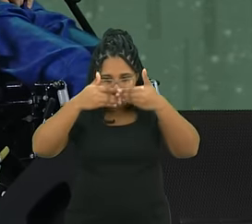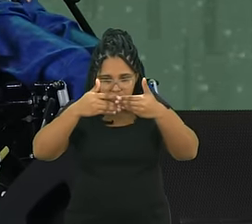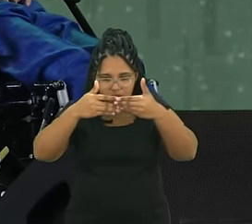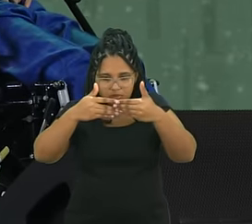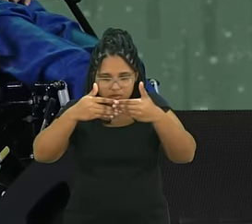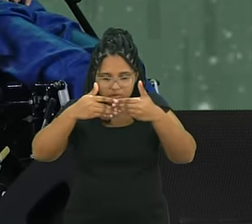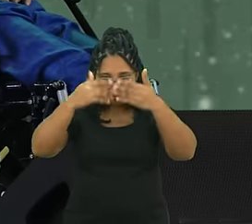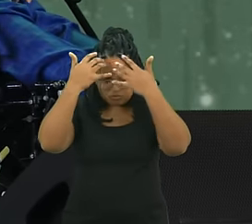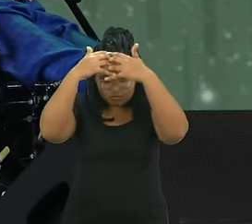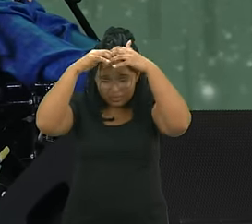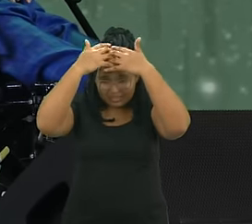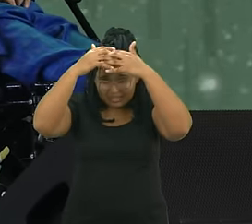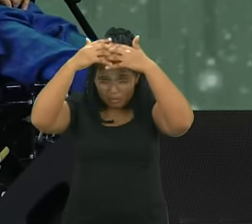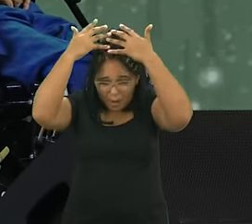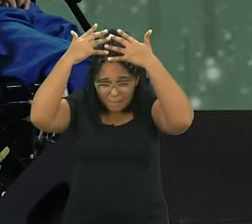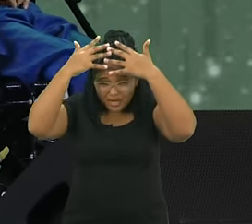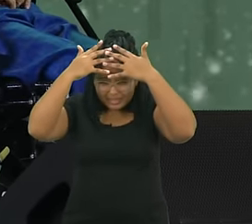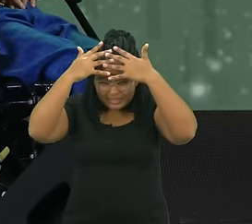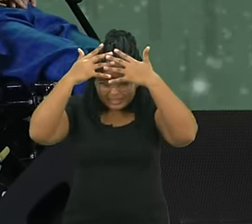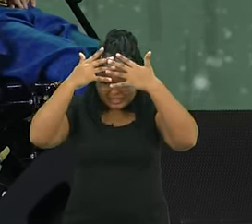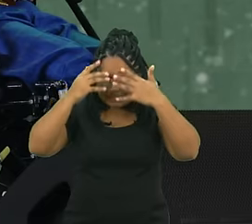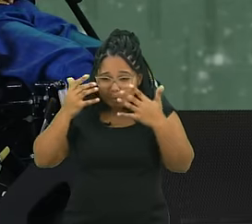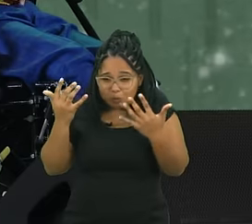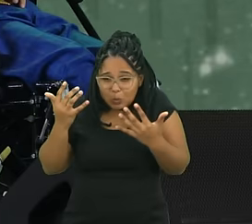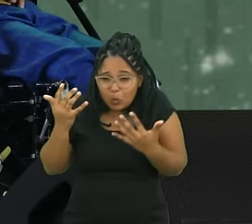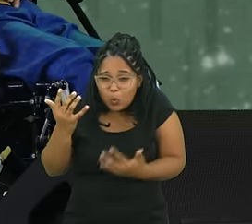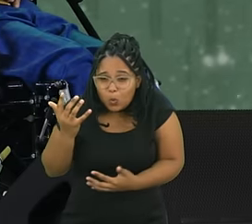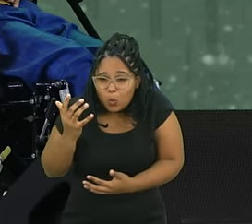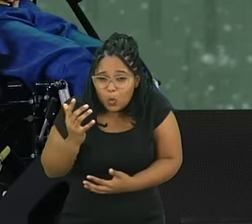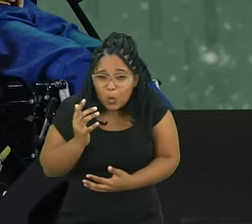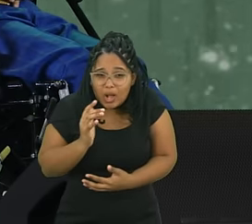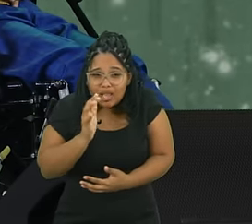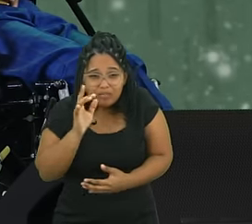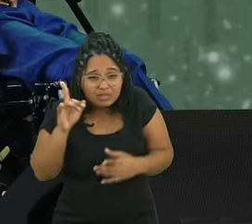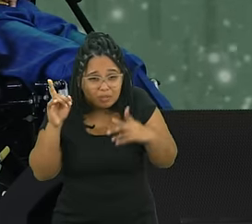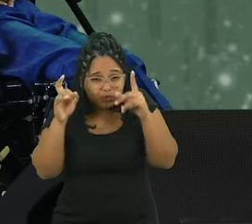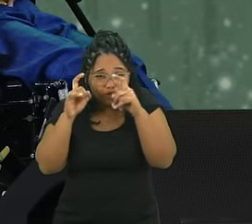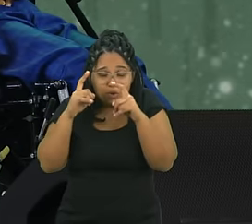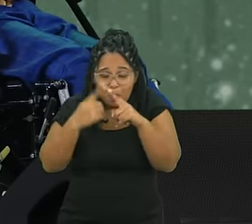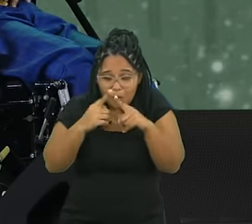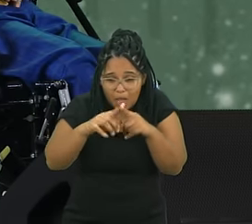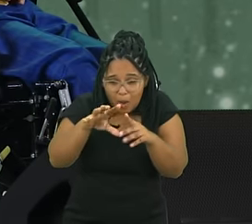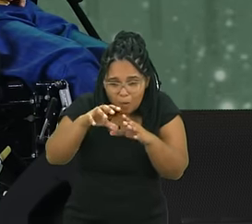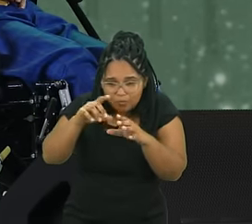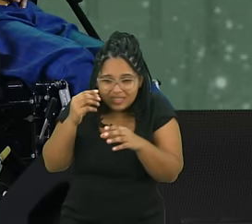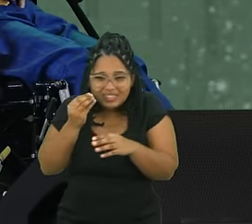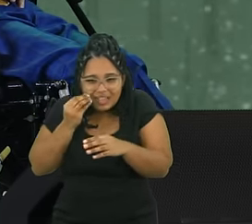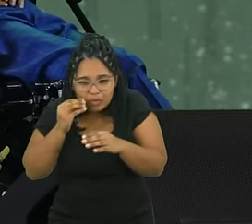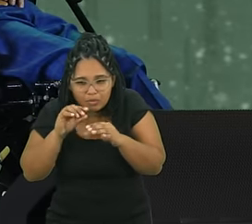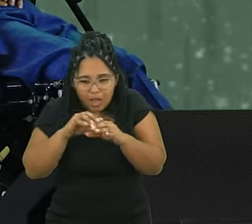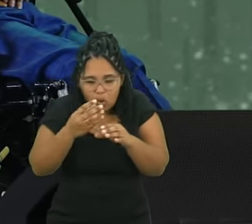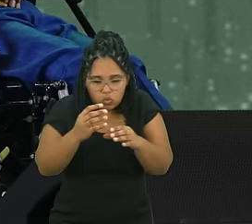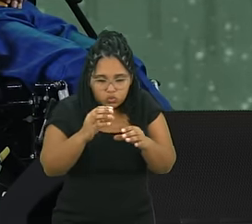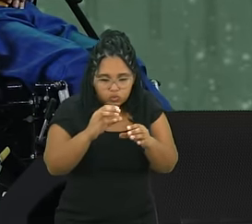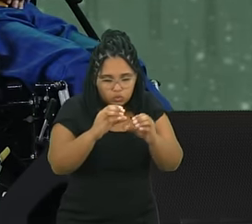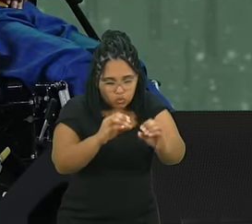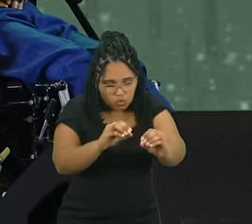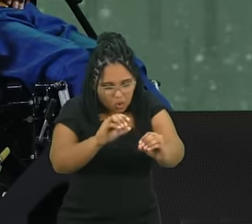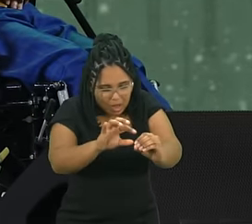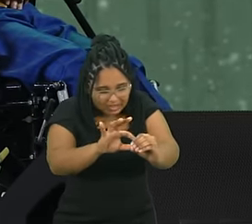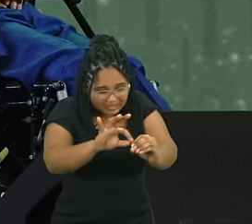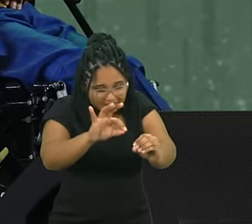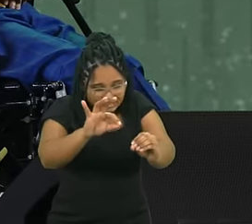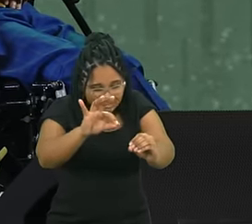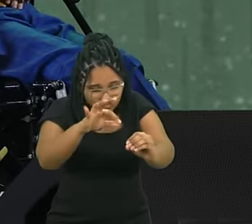tão deteriorada, está com tanto tumor, que quando eu puxo o tumor, vem todo o tronco cerebral. Naquele momento nós